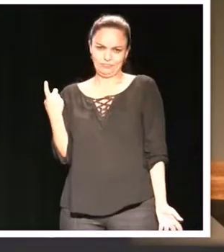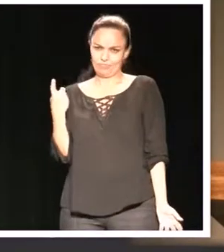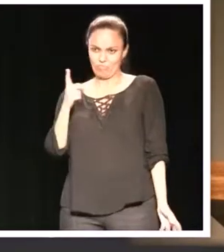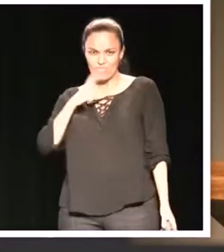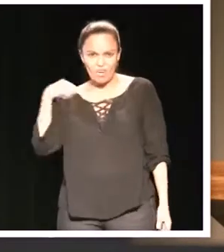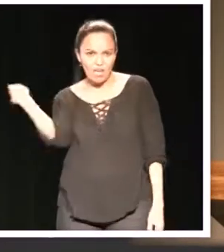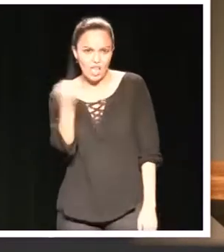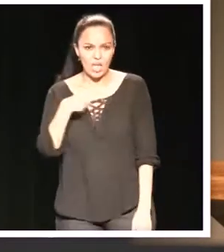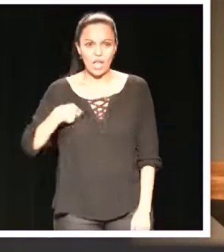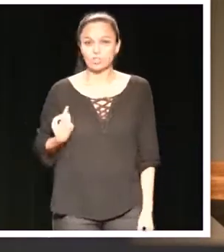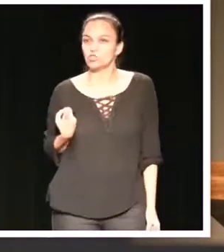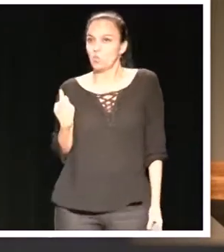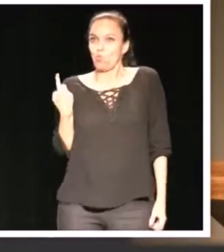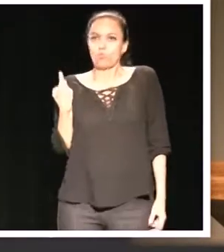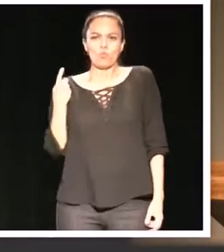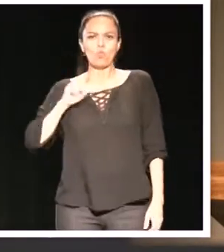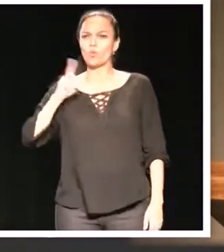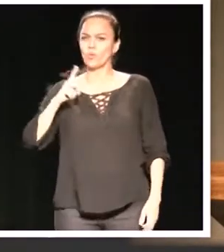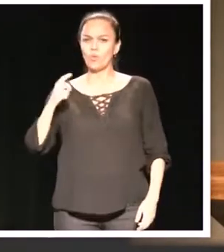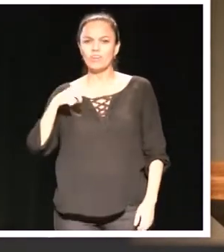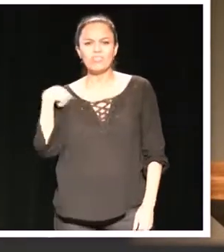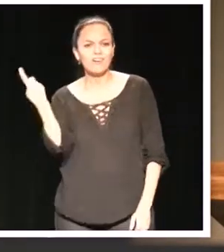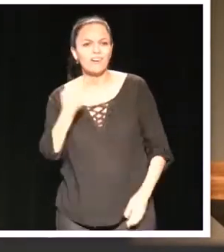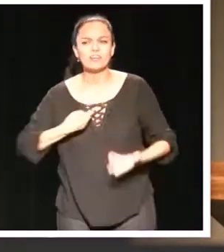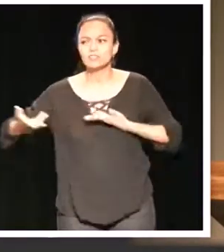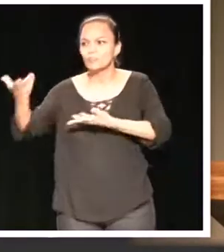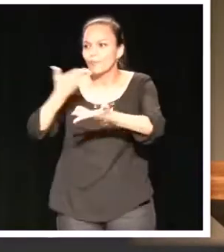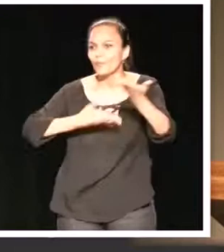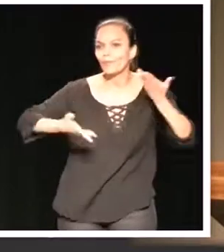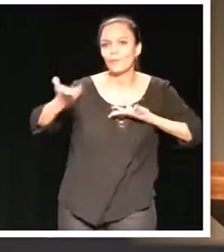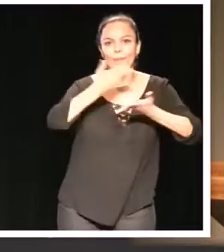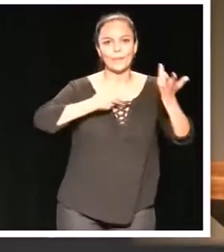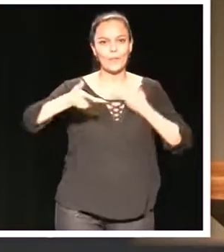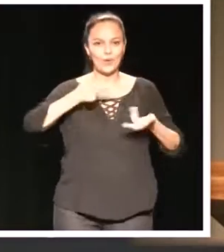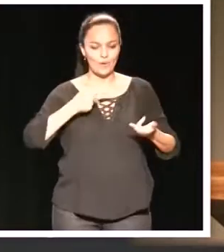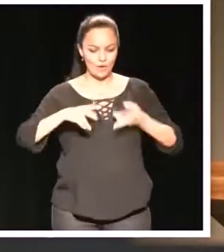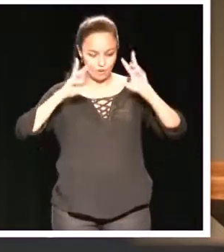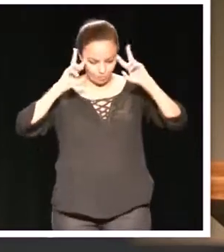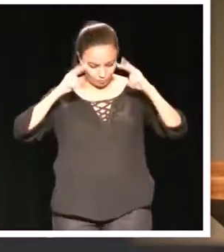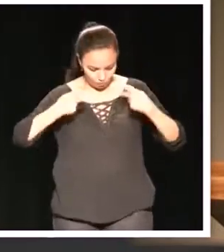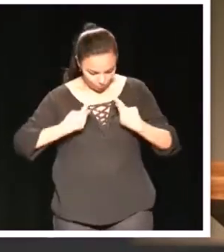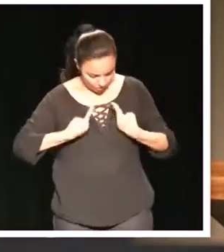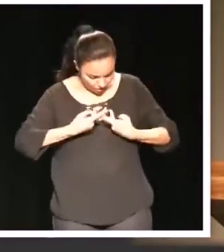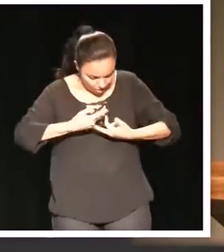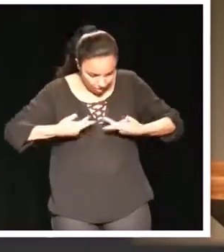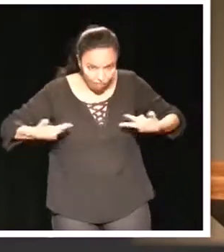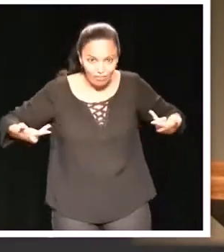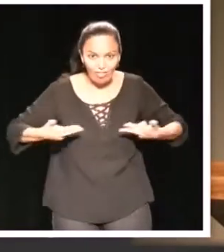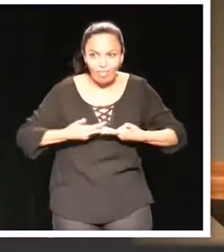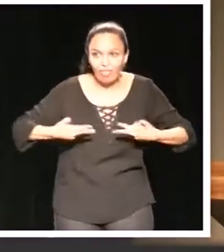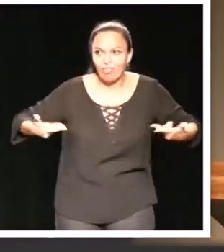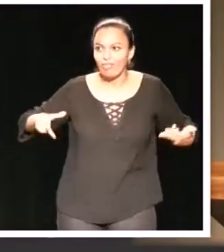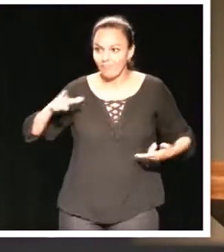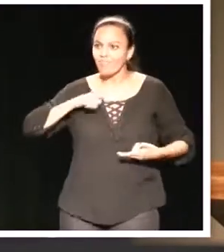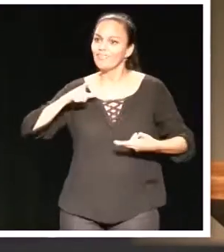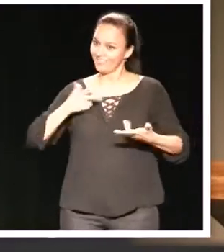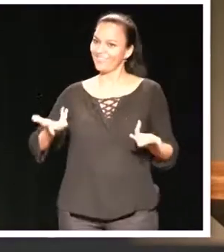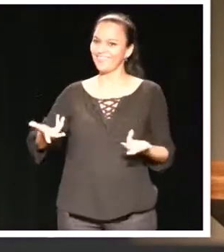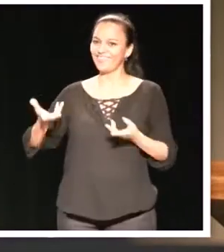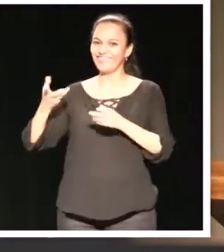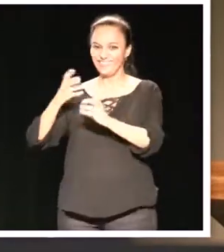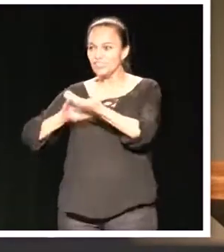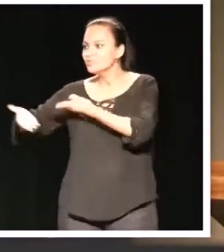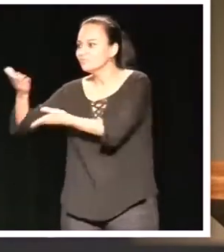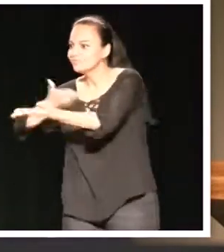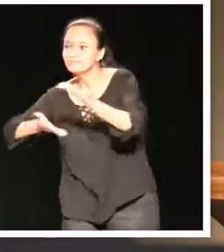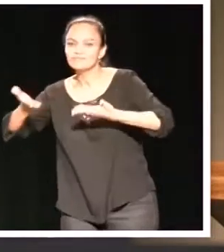somos vários, que convivem nesse e temos que conviver com eles, com os nossos outros que estão dentro